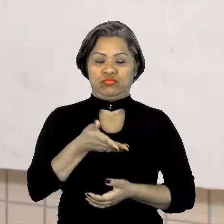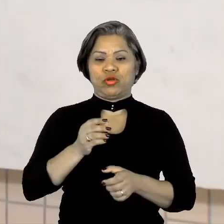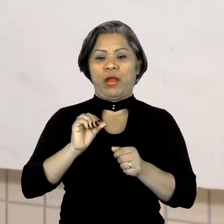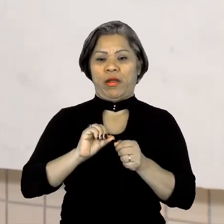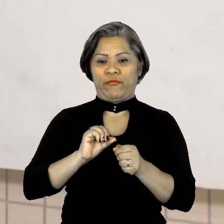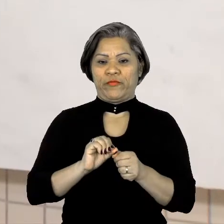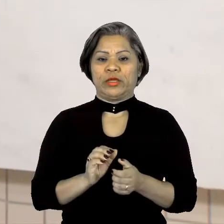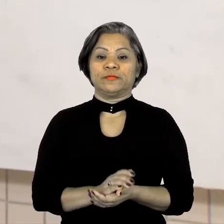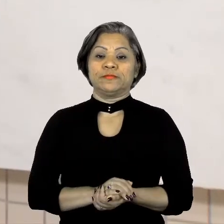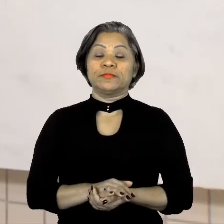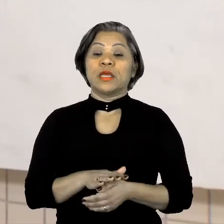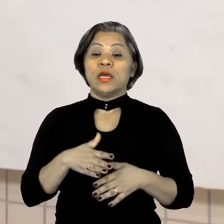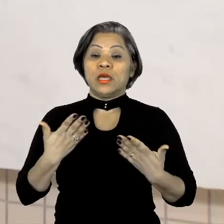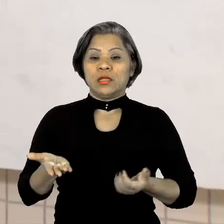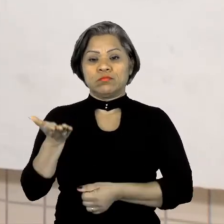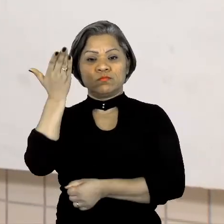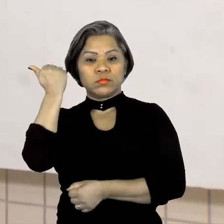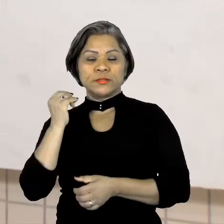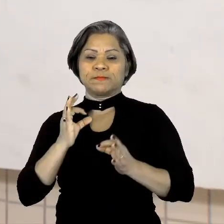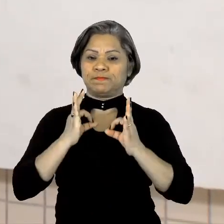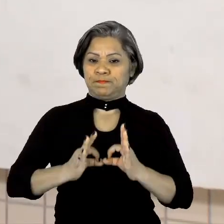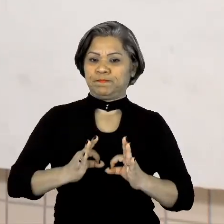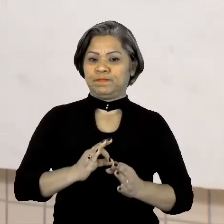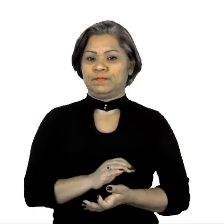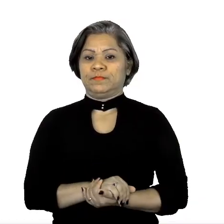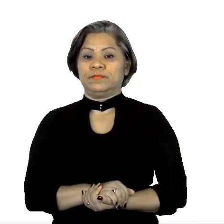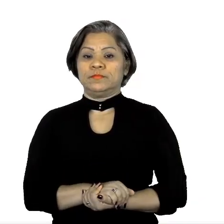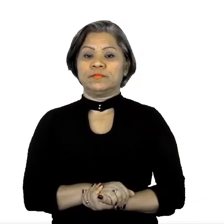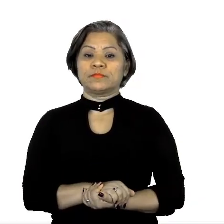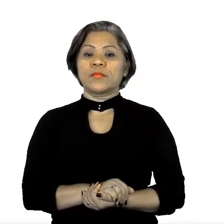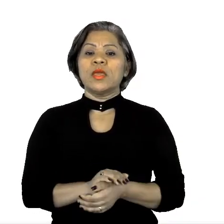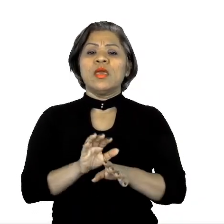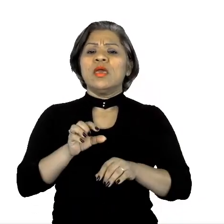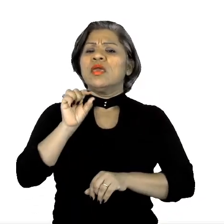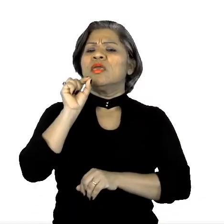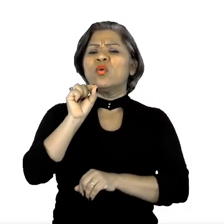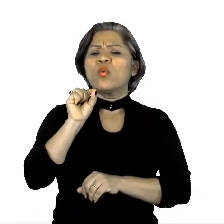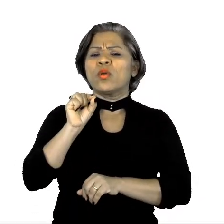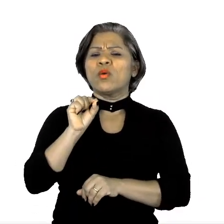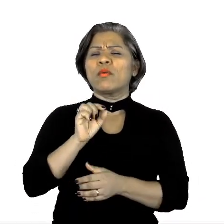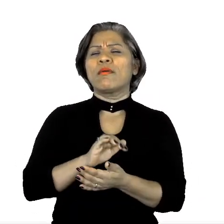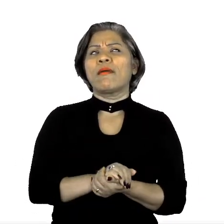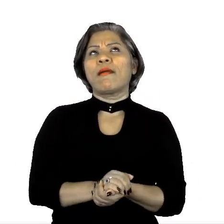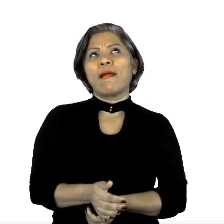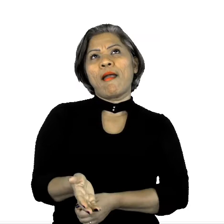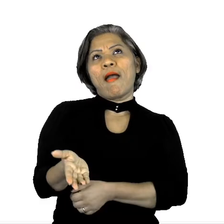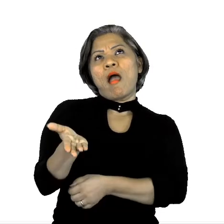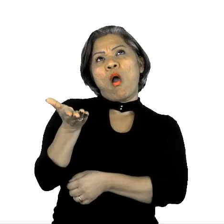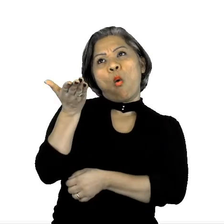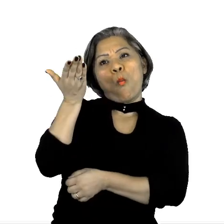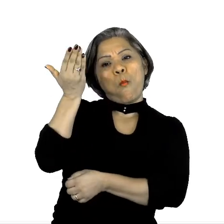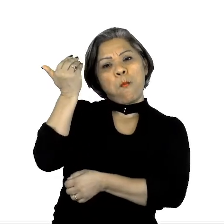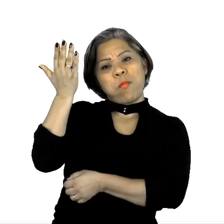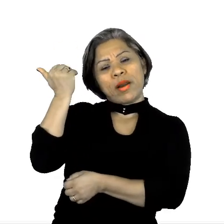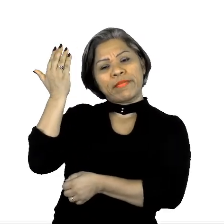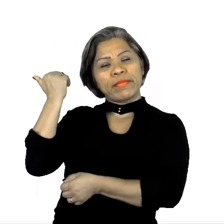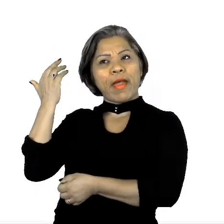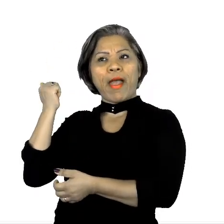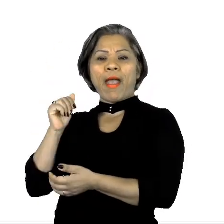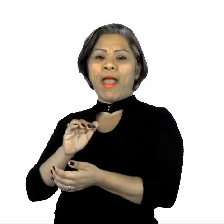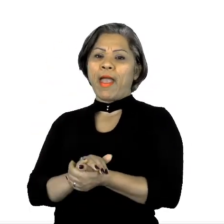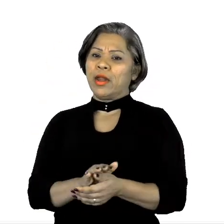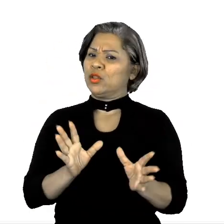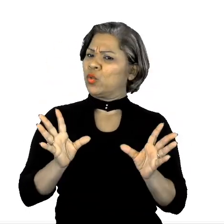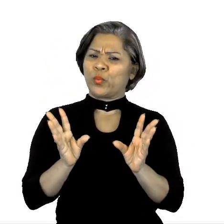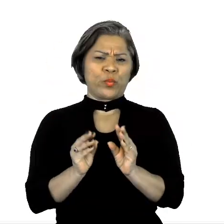pretérito perfeito. Próximo slide. E o que é o pretérito imperfeito? Exprime fato não